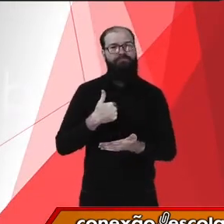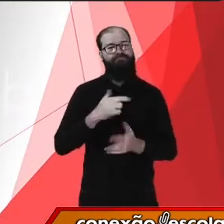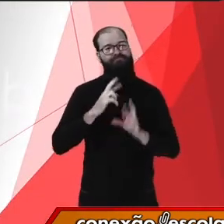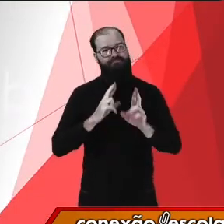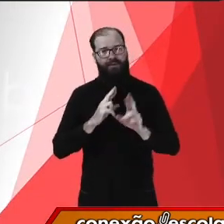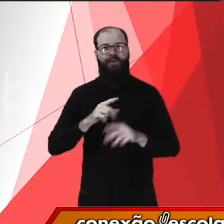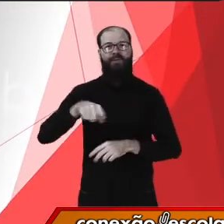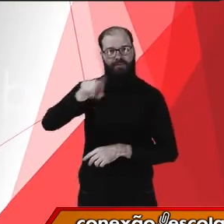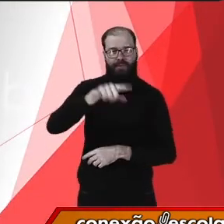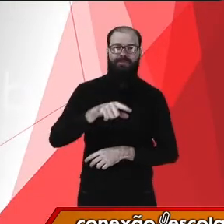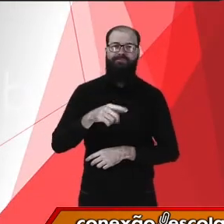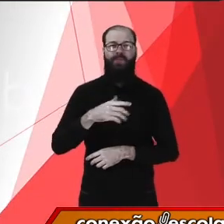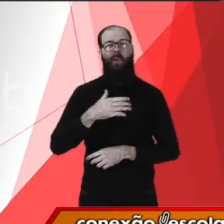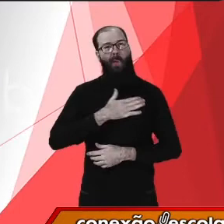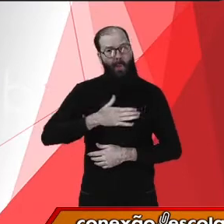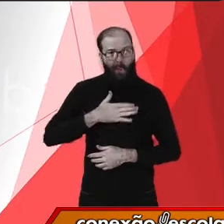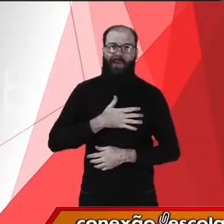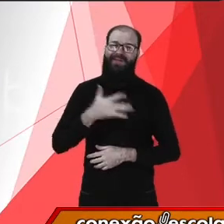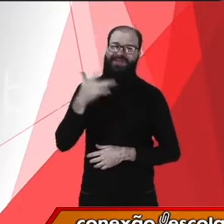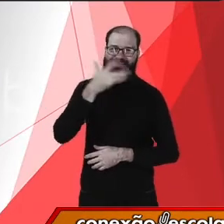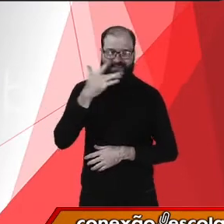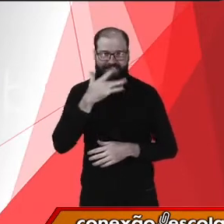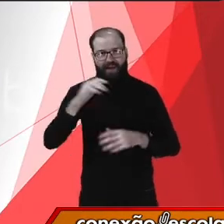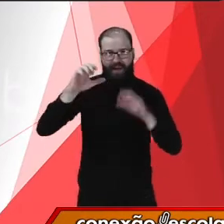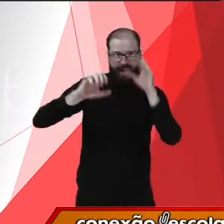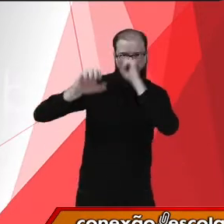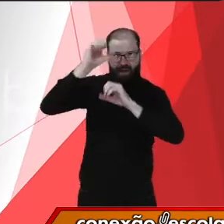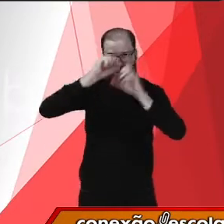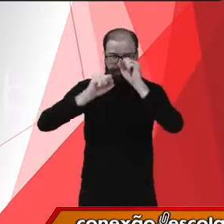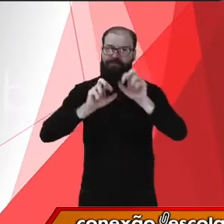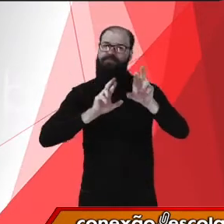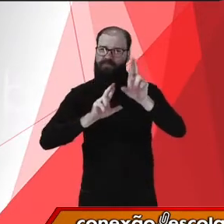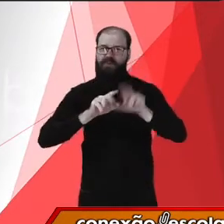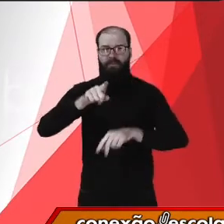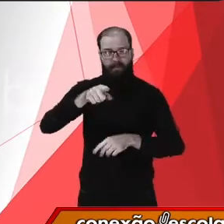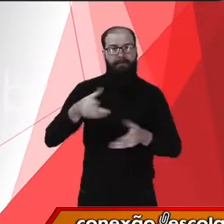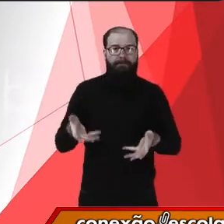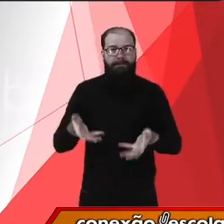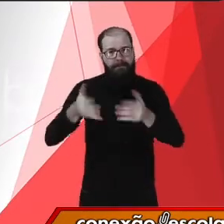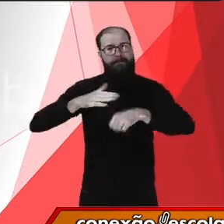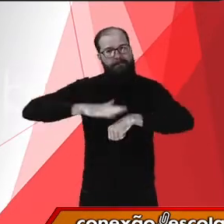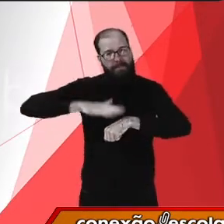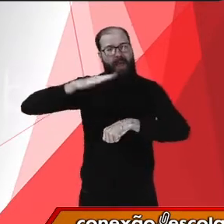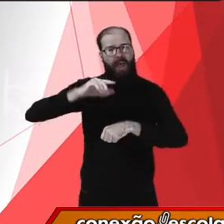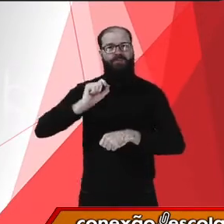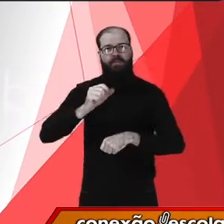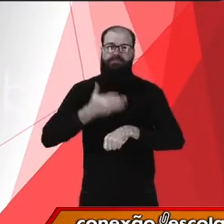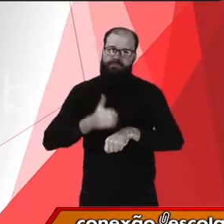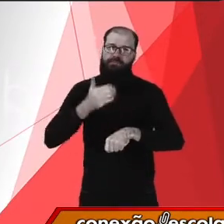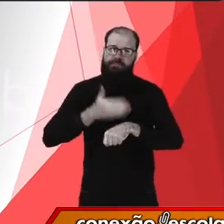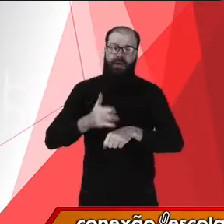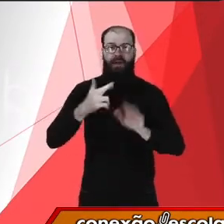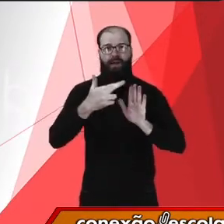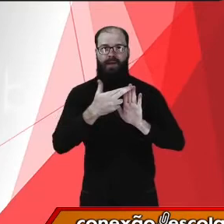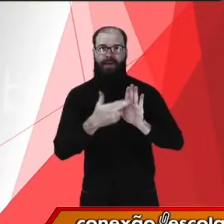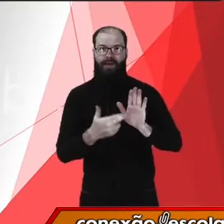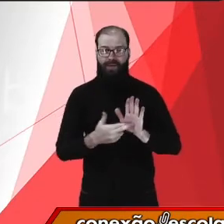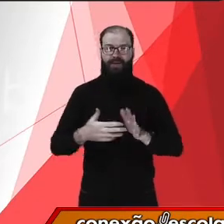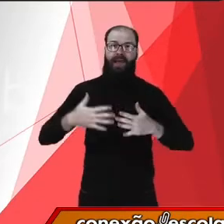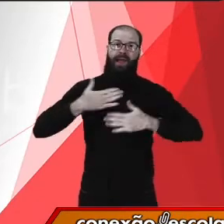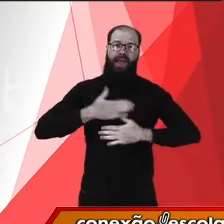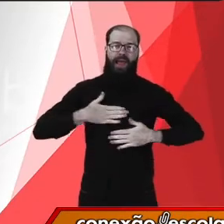se divertido e que vocês possam aí cada vez mais praticar as regras que eu trago aqui com muito